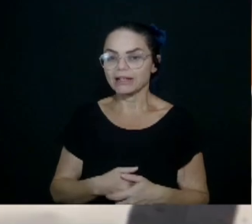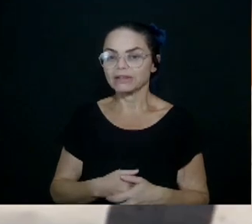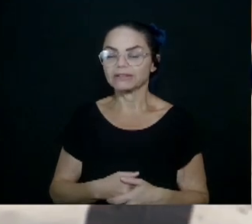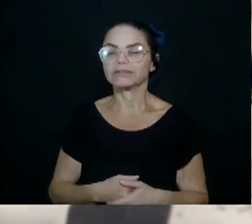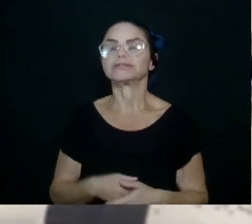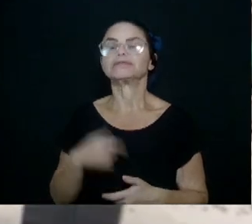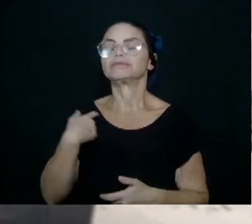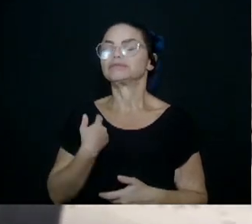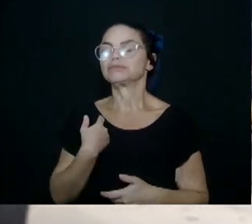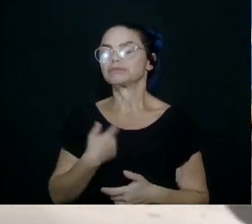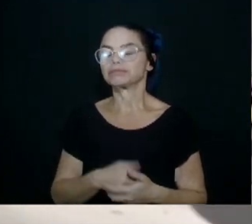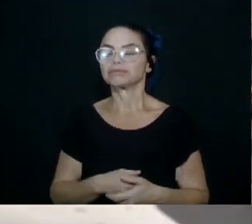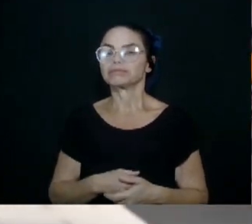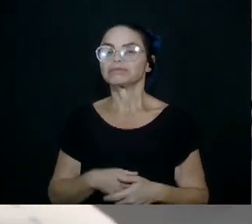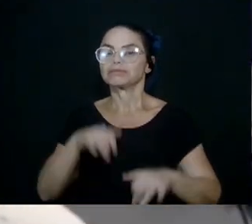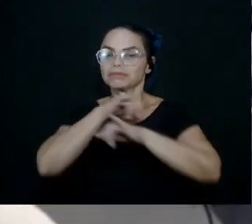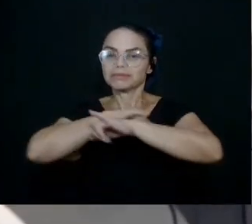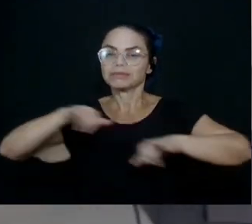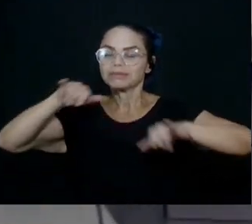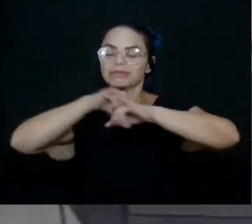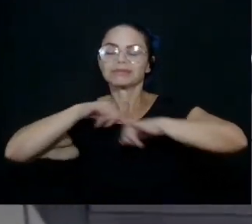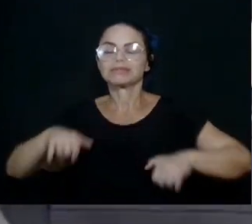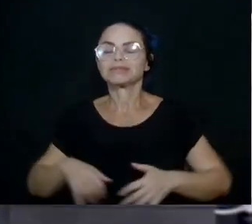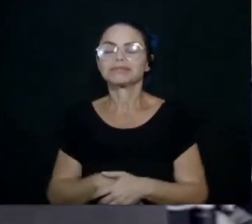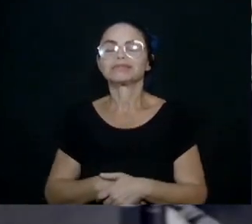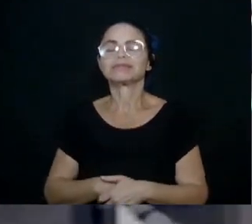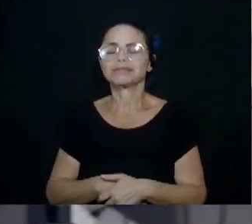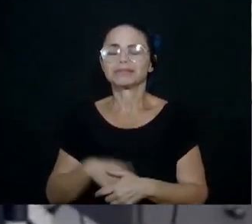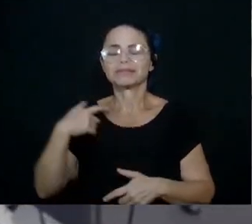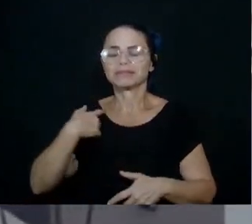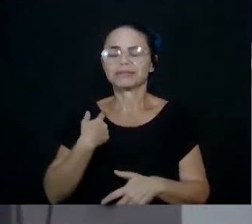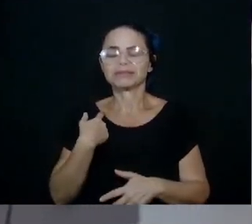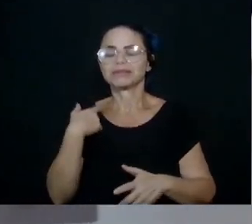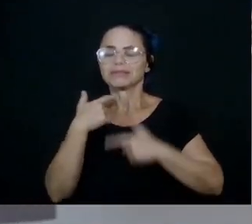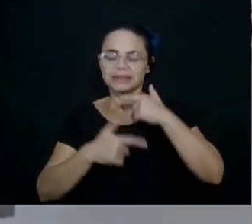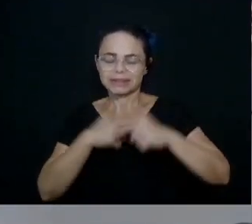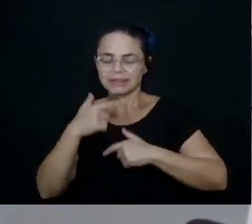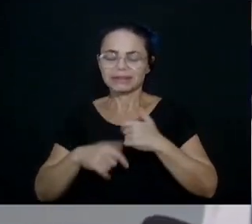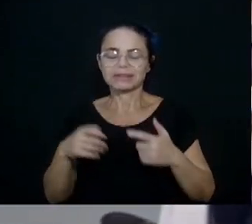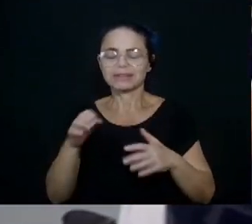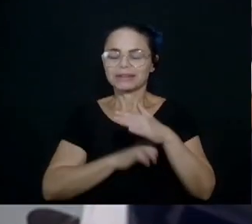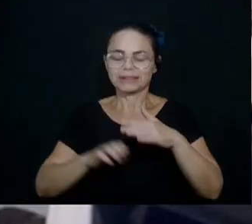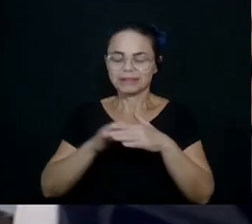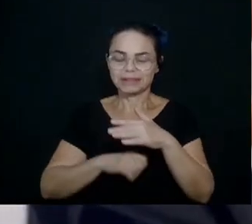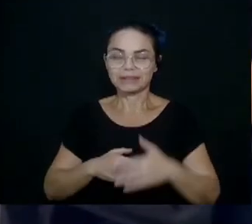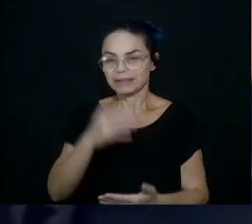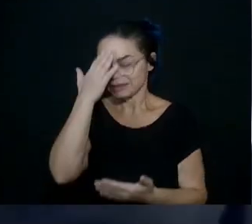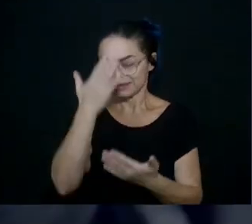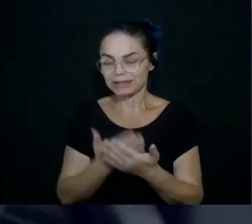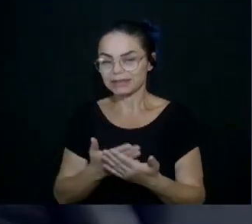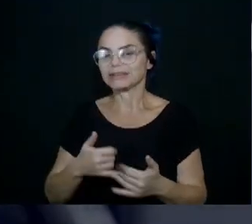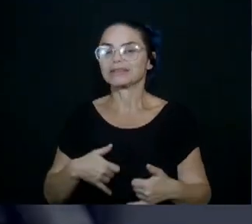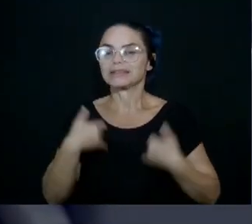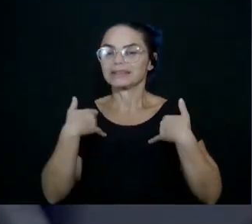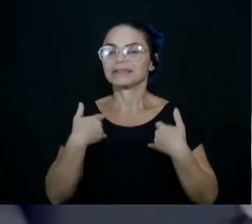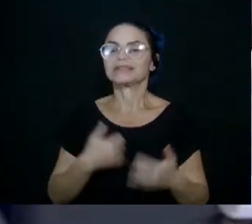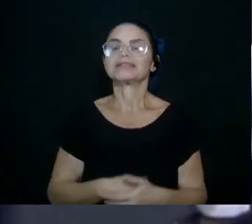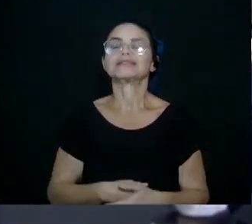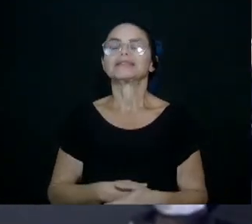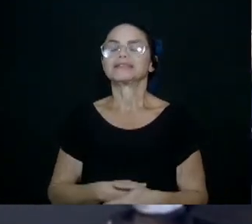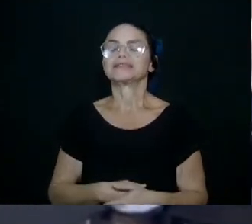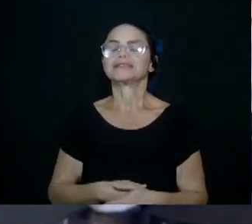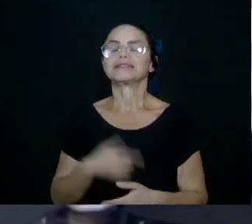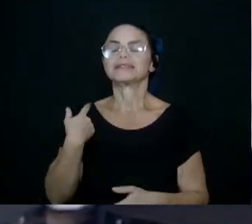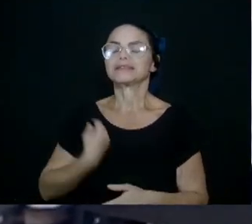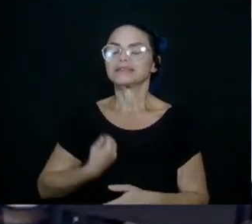divulgação pra gente no serviço dela, fala da minha empresa lá. Então, eu creio que ela está muito orgulhosa por essa carreira que eu trilhei, esses passos que eu